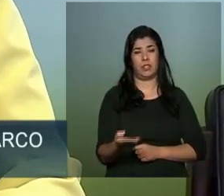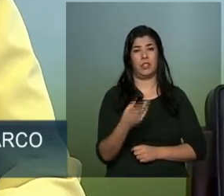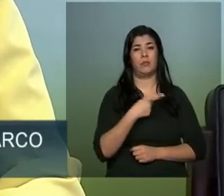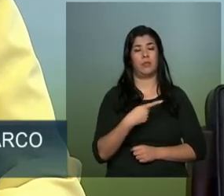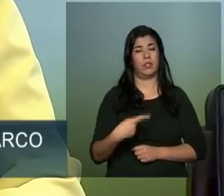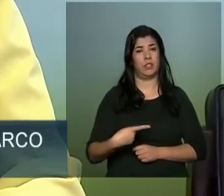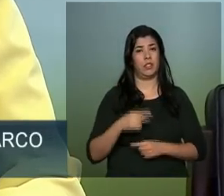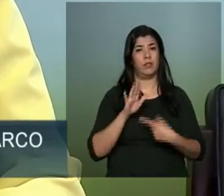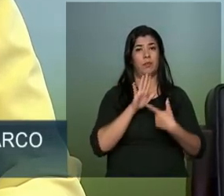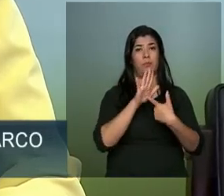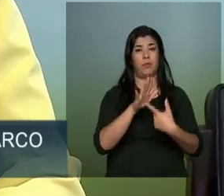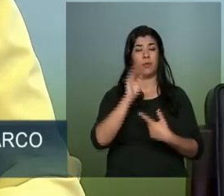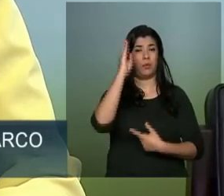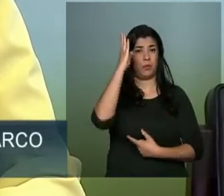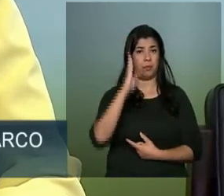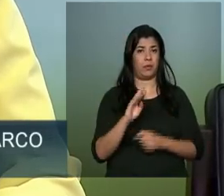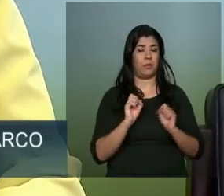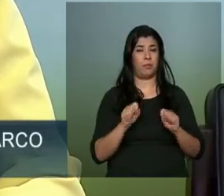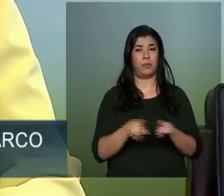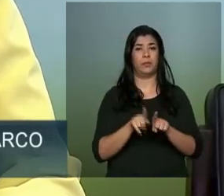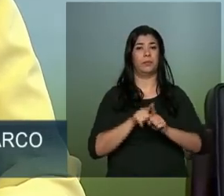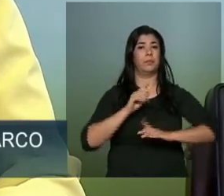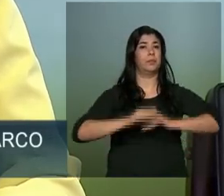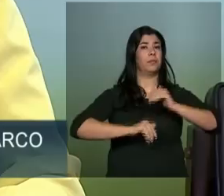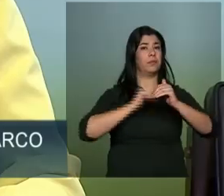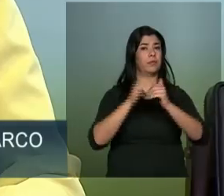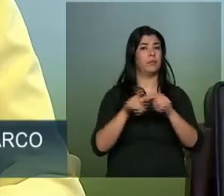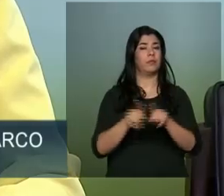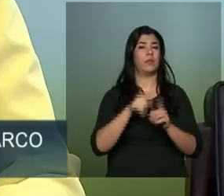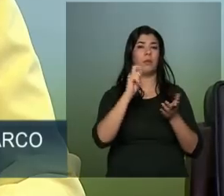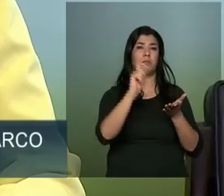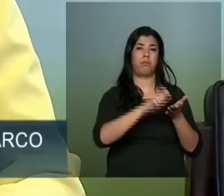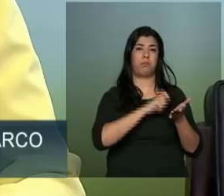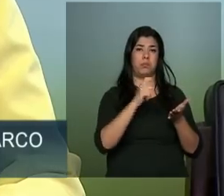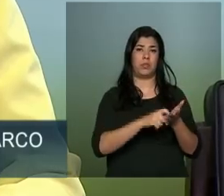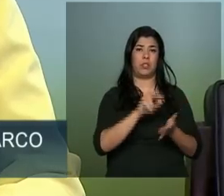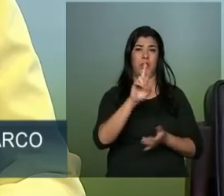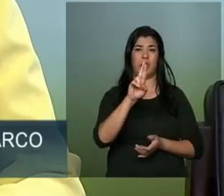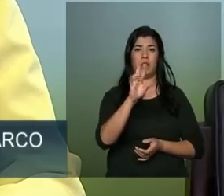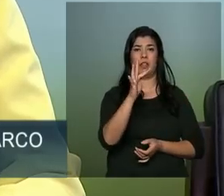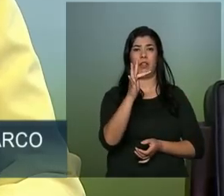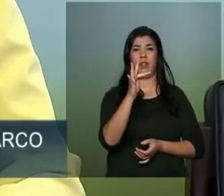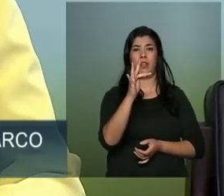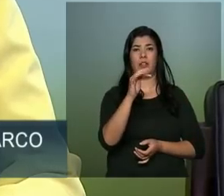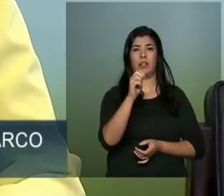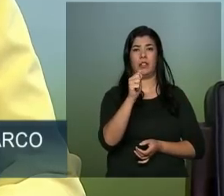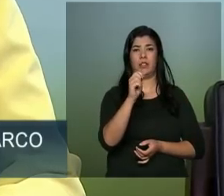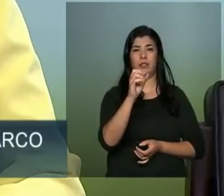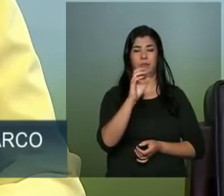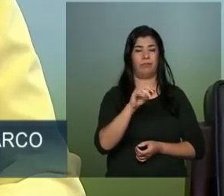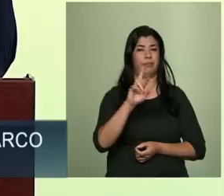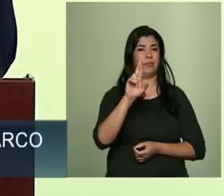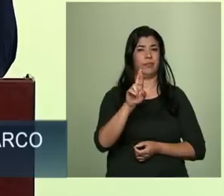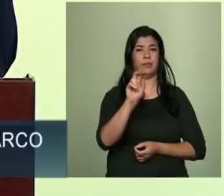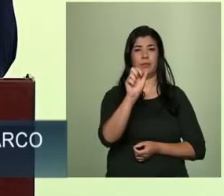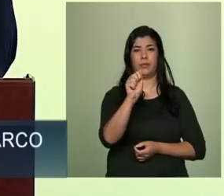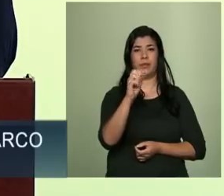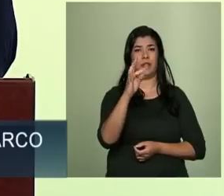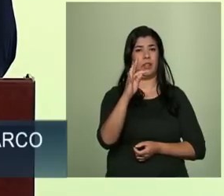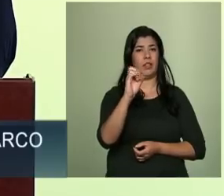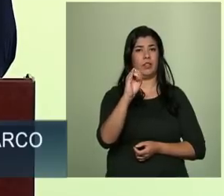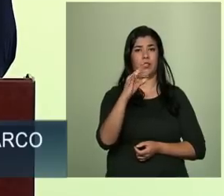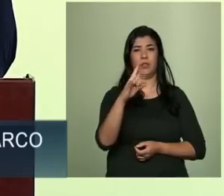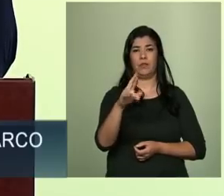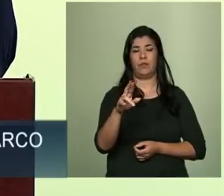Brasil possa avançar na ratificação do protocolo de Nagoya. E aí eu me lembro muito bem, quando nós voltamos